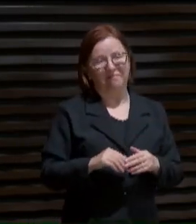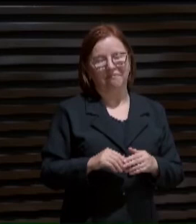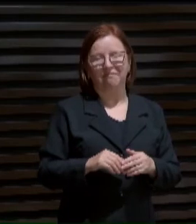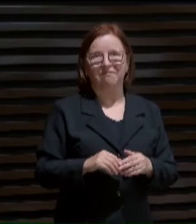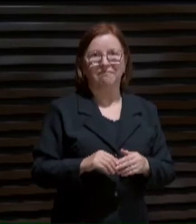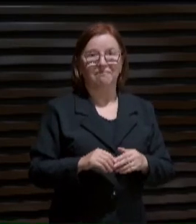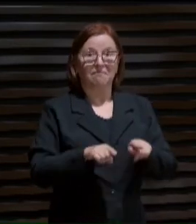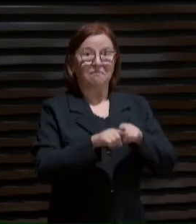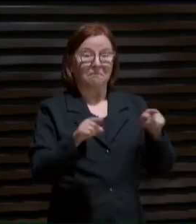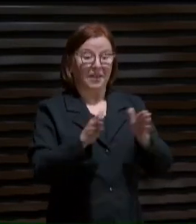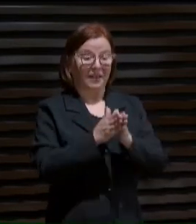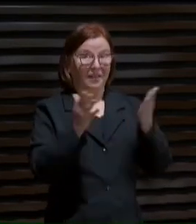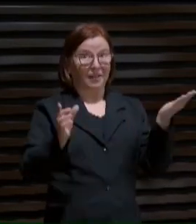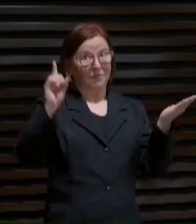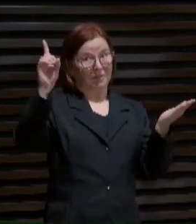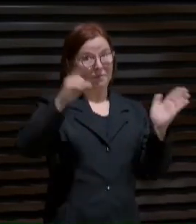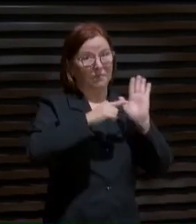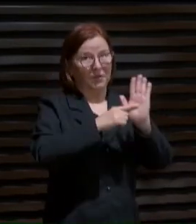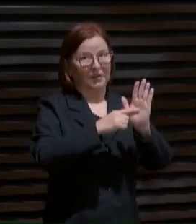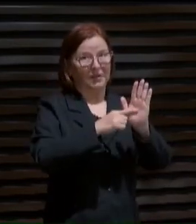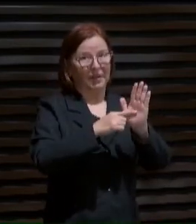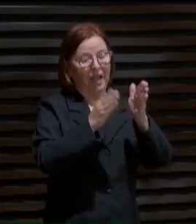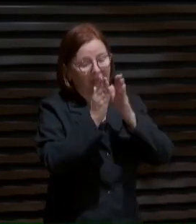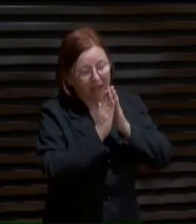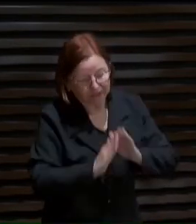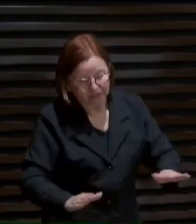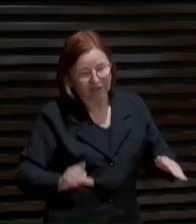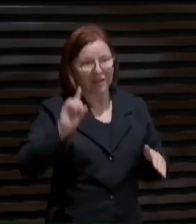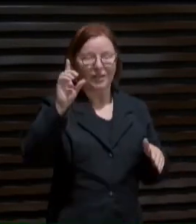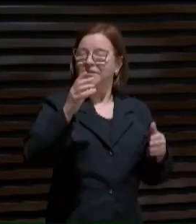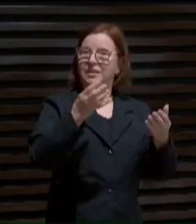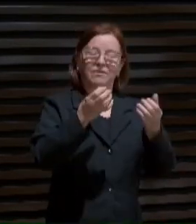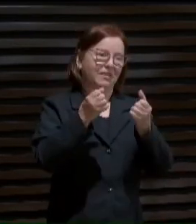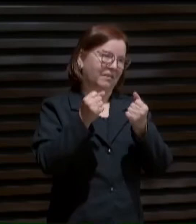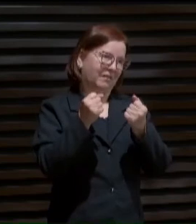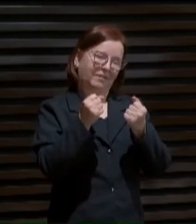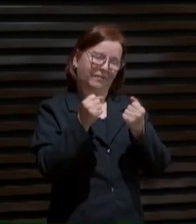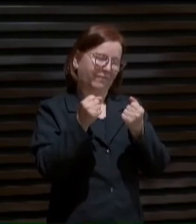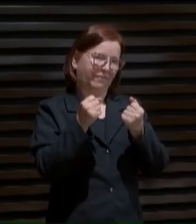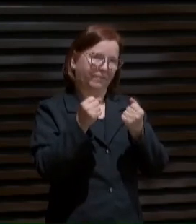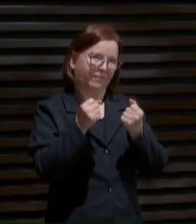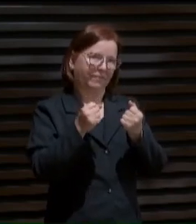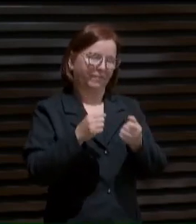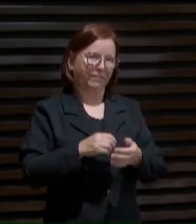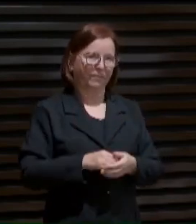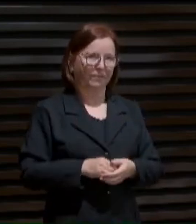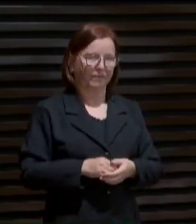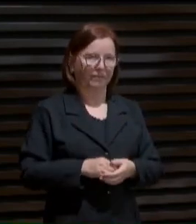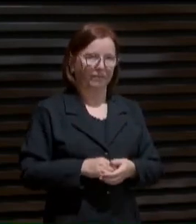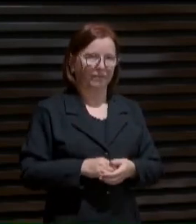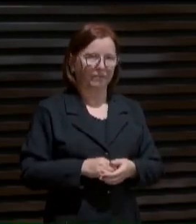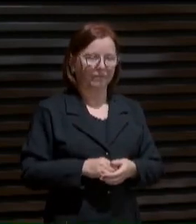mas a Bíblia deixa bem claro que há uma duração inaceitável e uma adoração aceitável que é por meio do Senhor